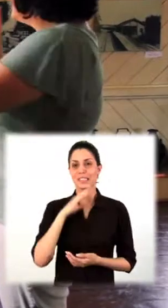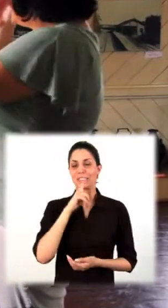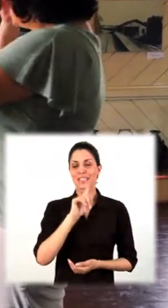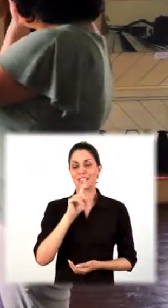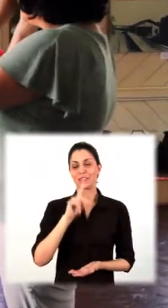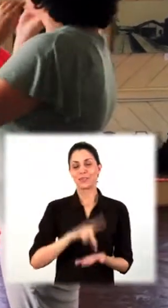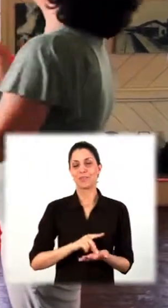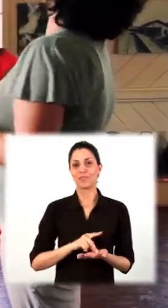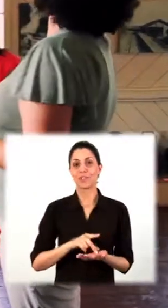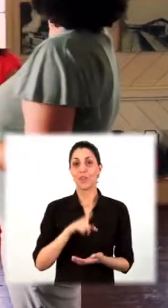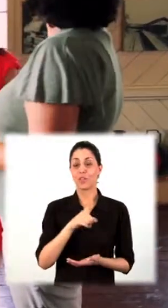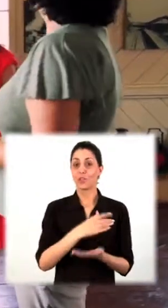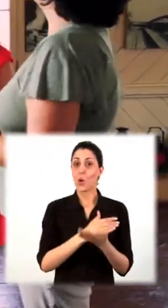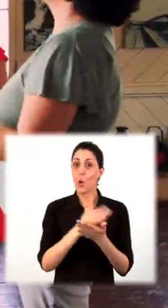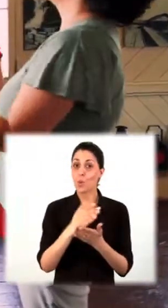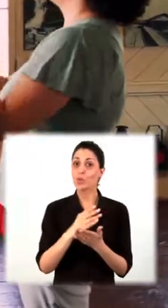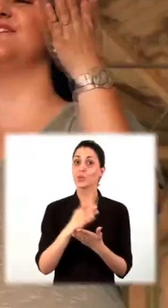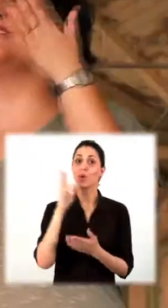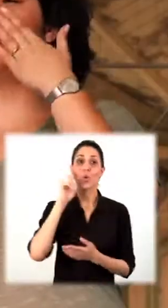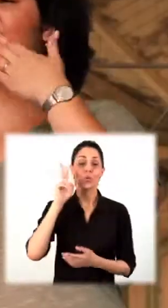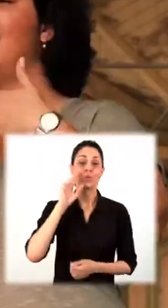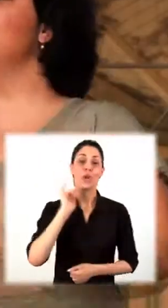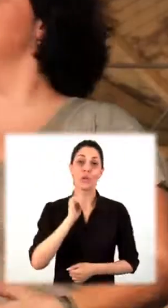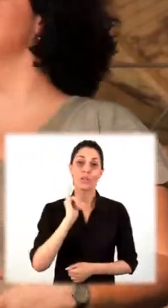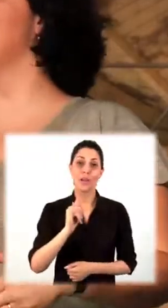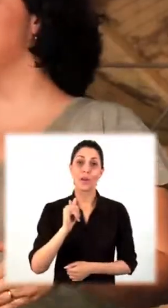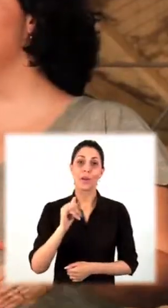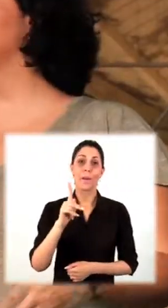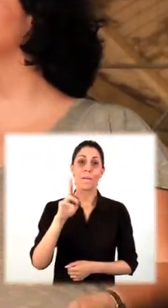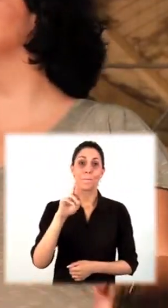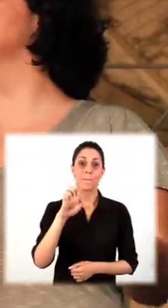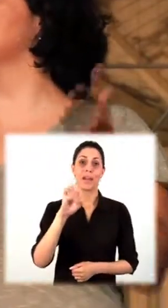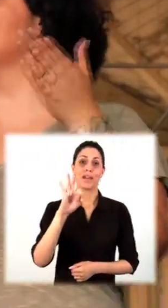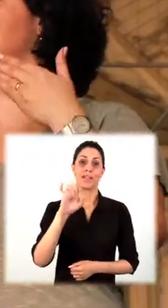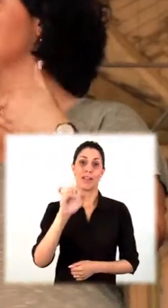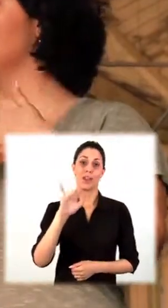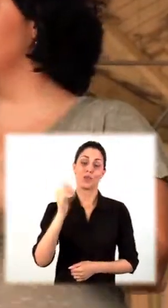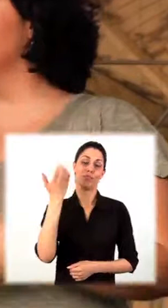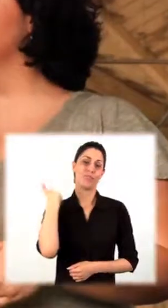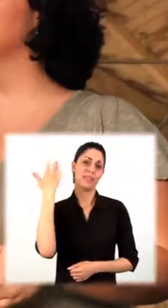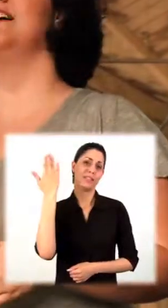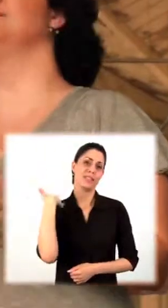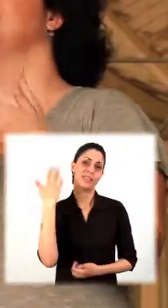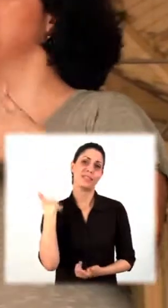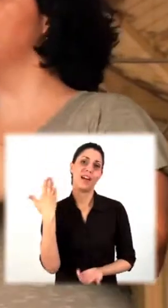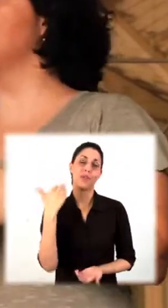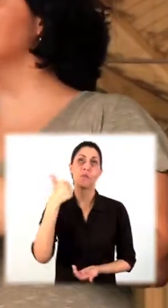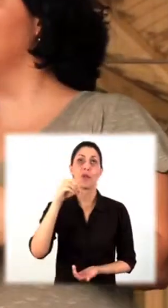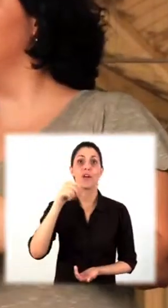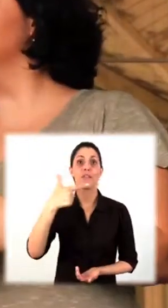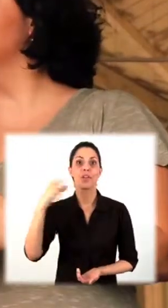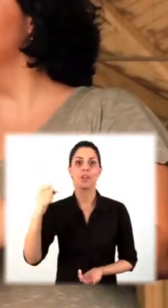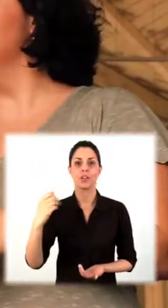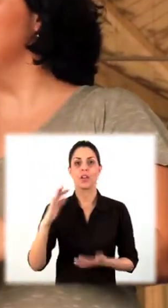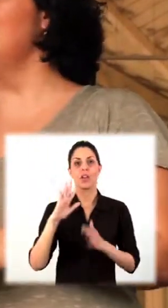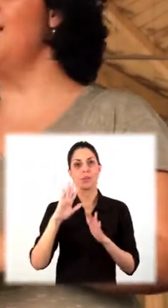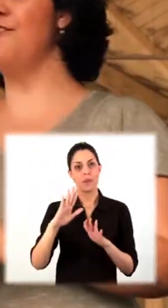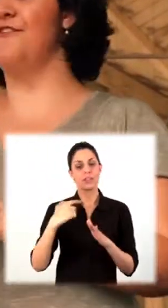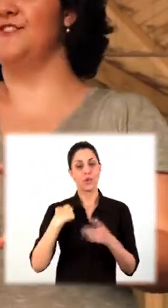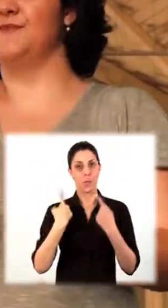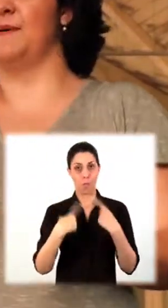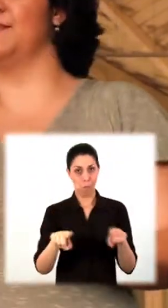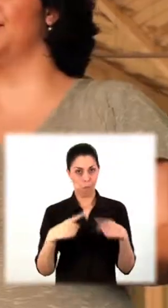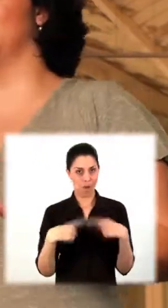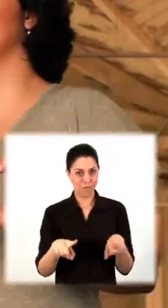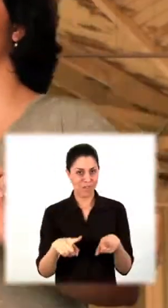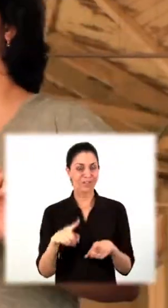Não tinha percebido. Você começou a contar lá no pretérito, mostrando as ações num tempo passado. E eu